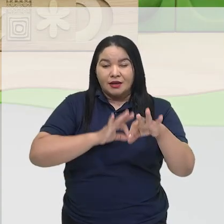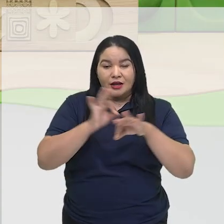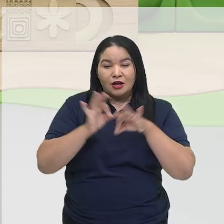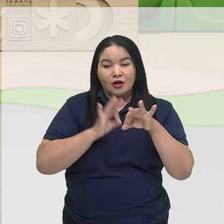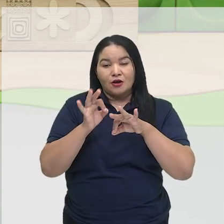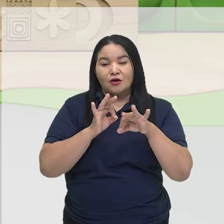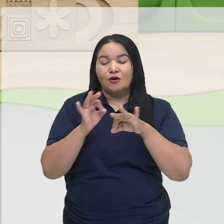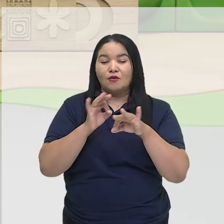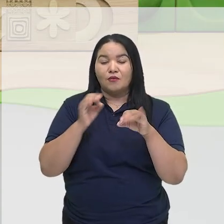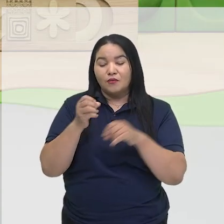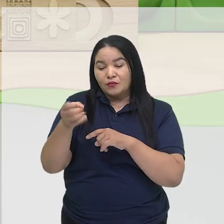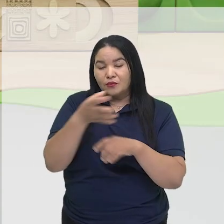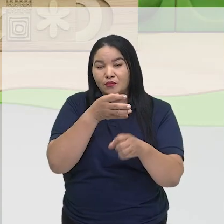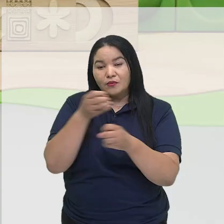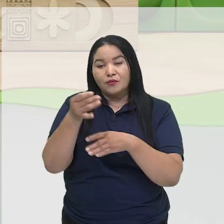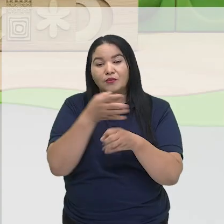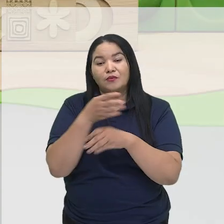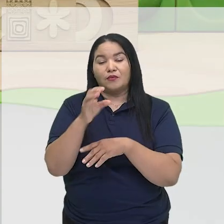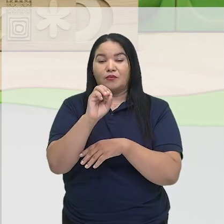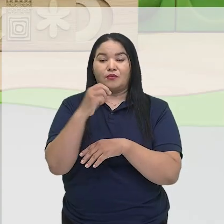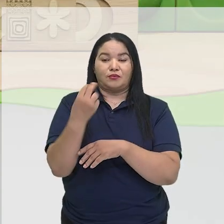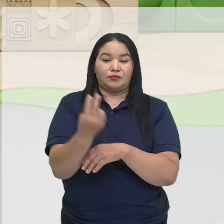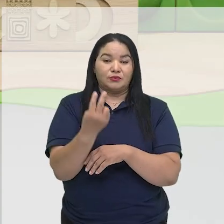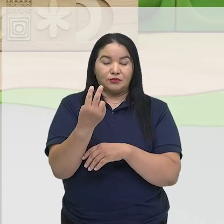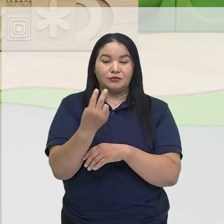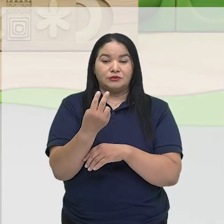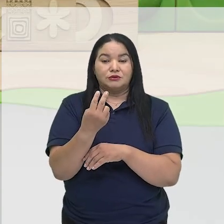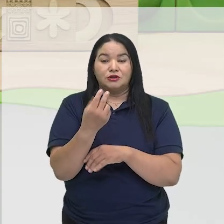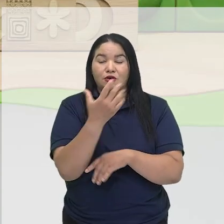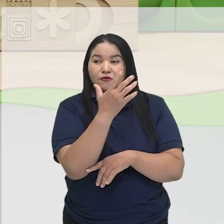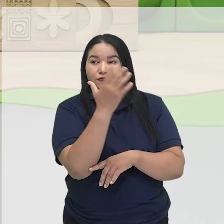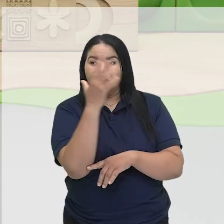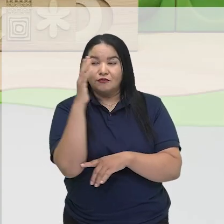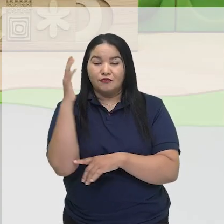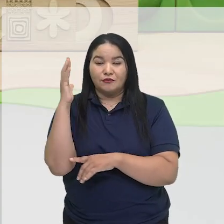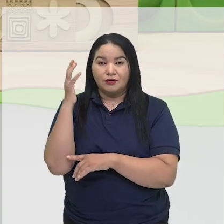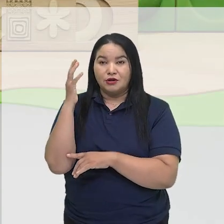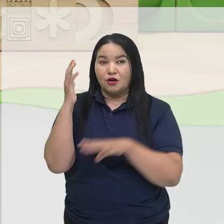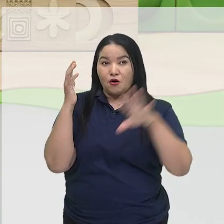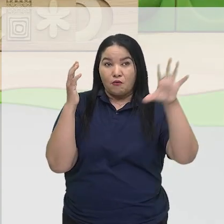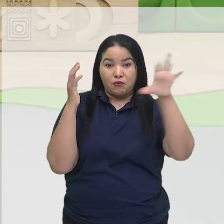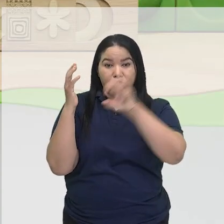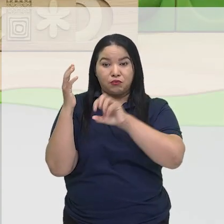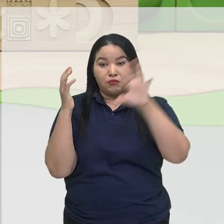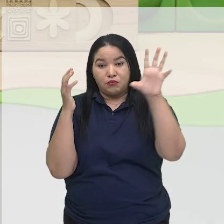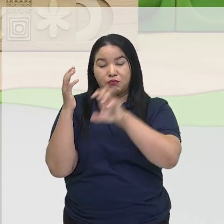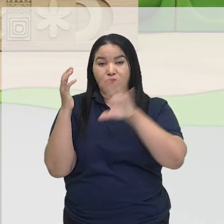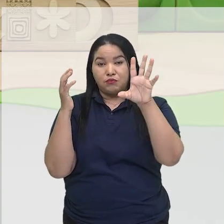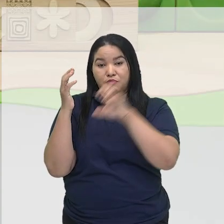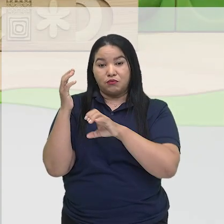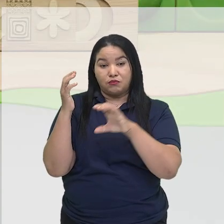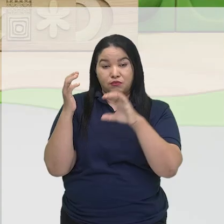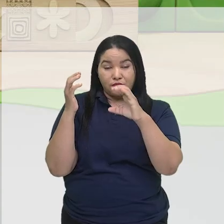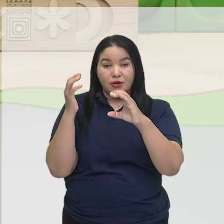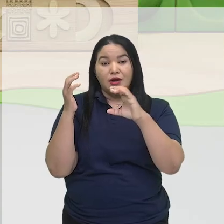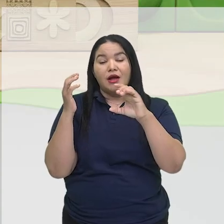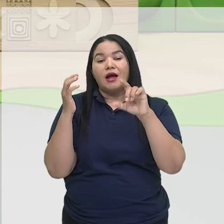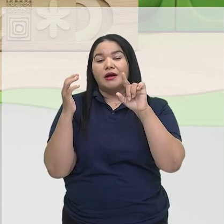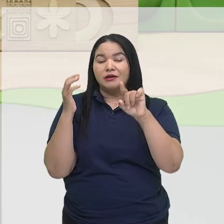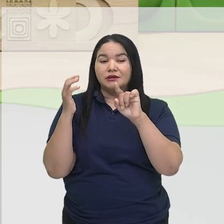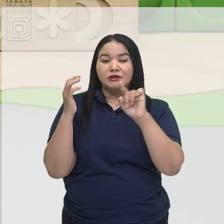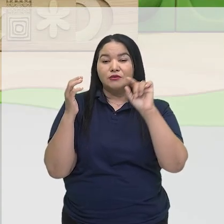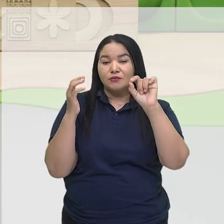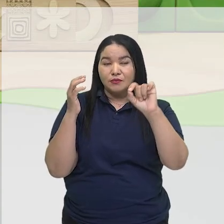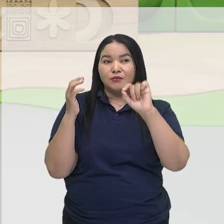A floresta, a nossa floresta amazônica, ela retira do ar o gás carbônico. E isso